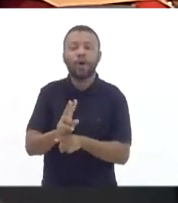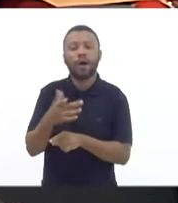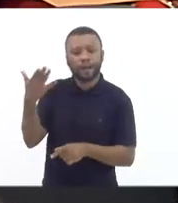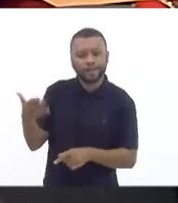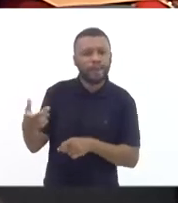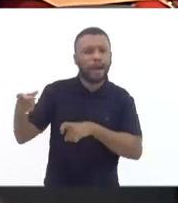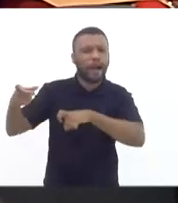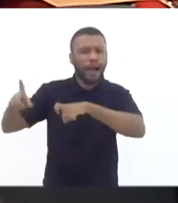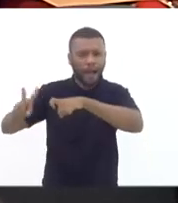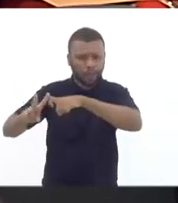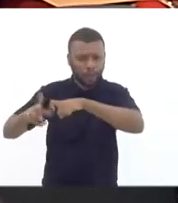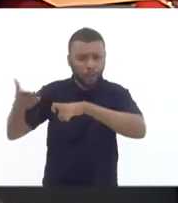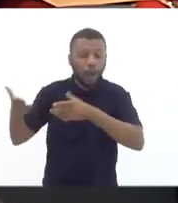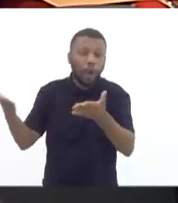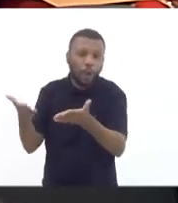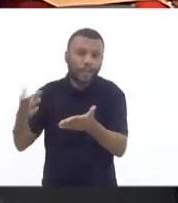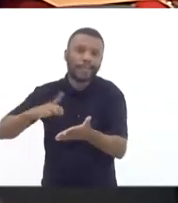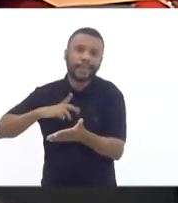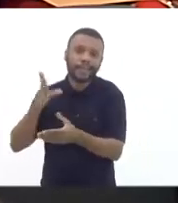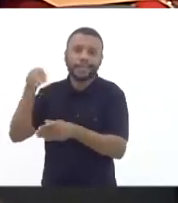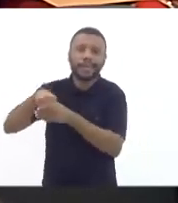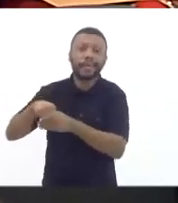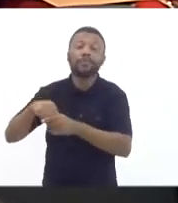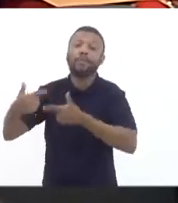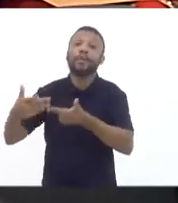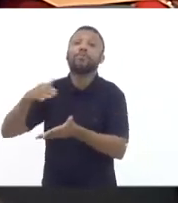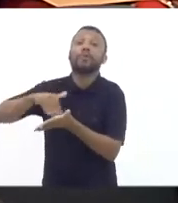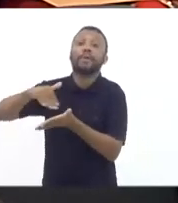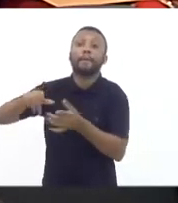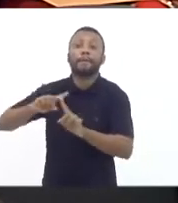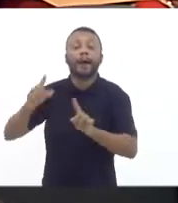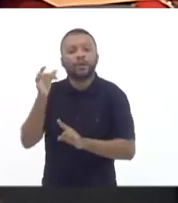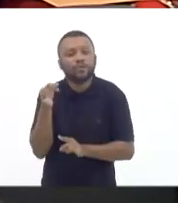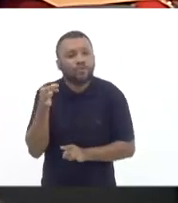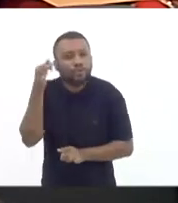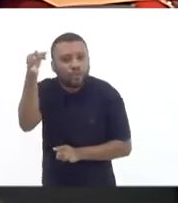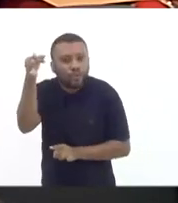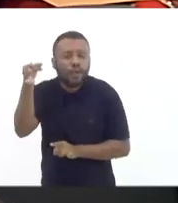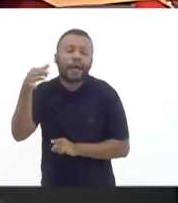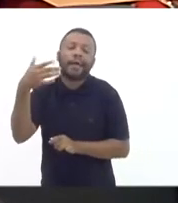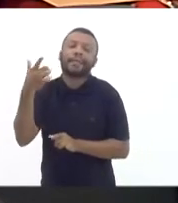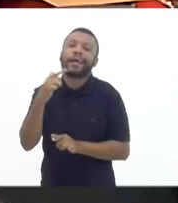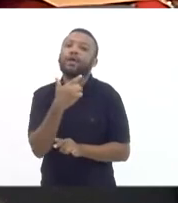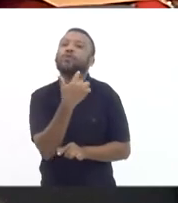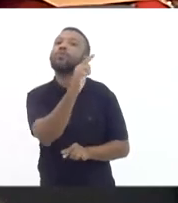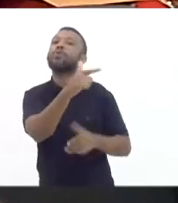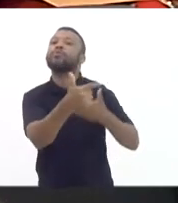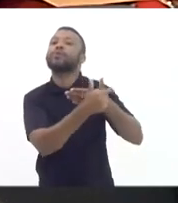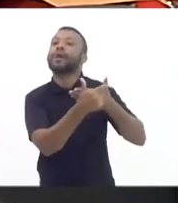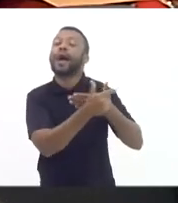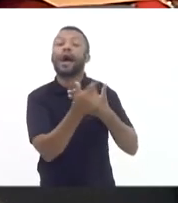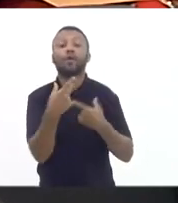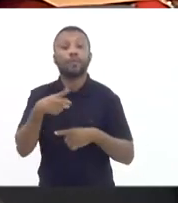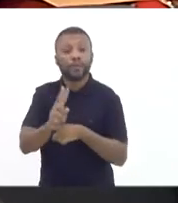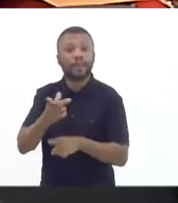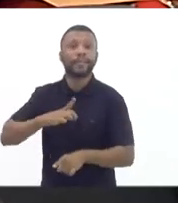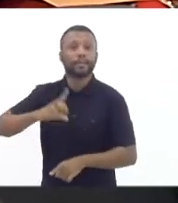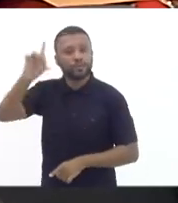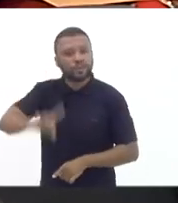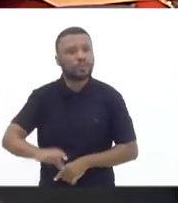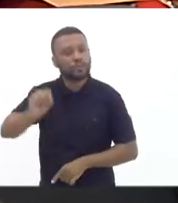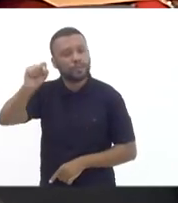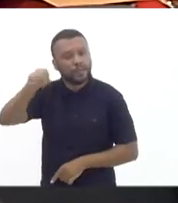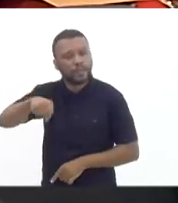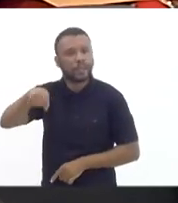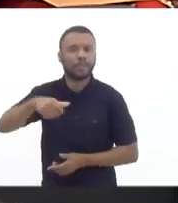ali, ela hoje está no gabinete. Mas amanhã ela volta a ser uma protetora. Porque o protetor, ele tem o direito sim, tá? E